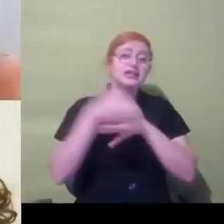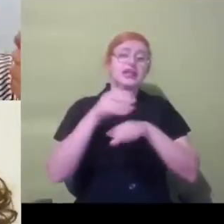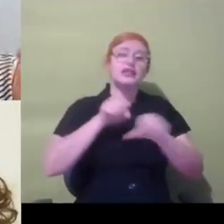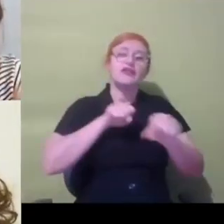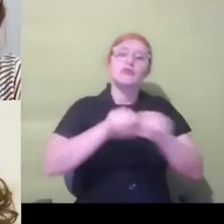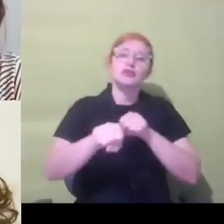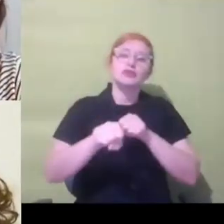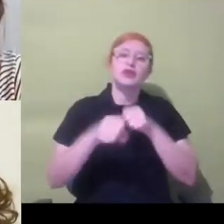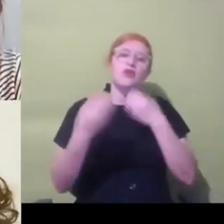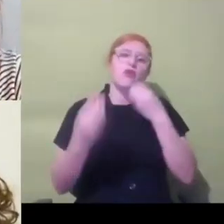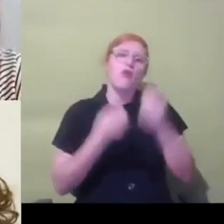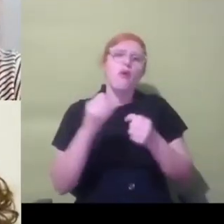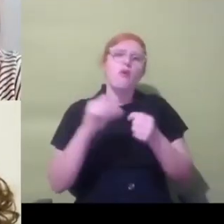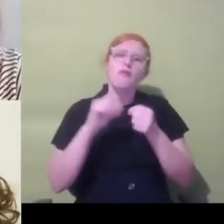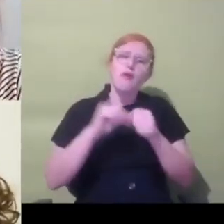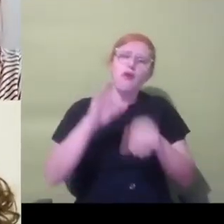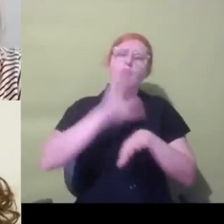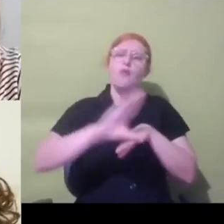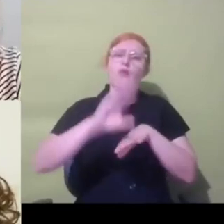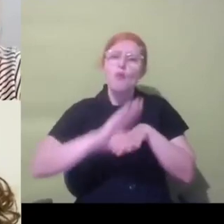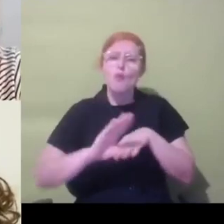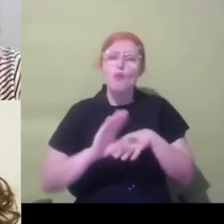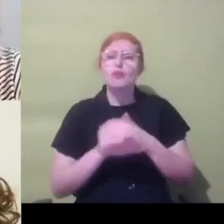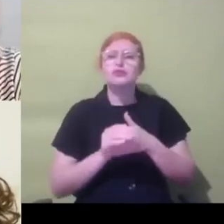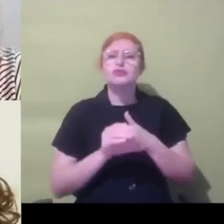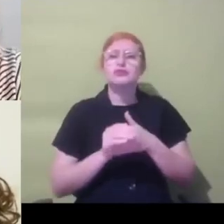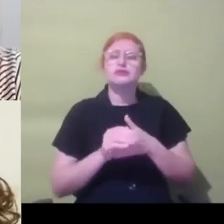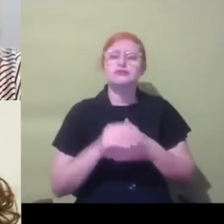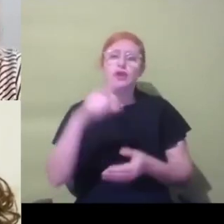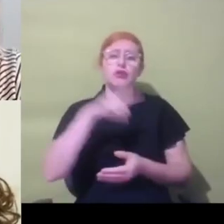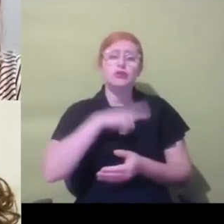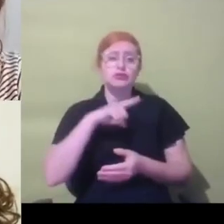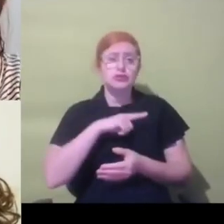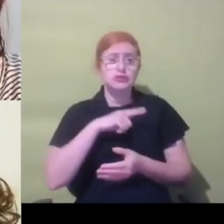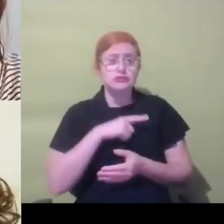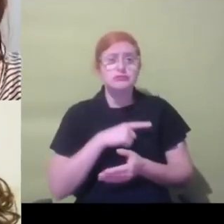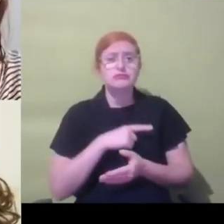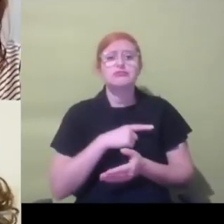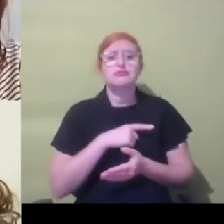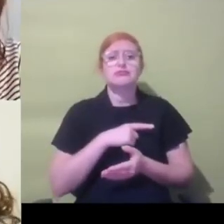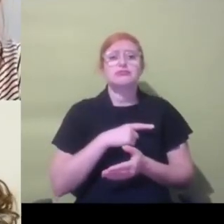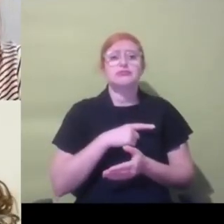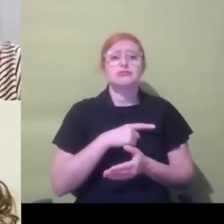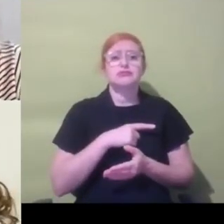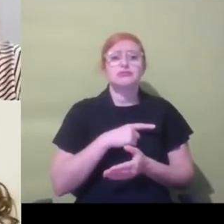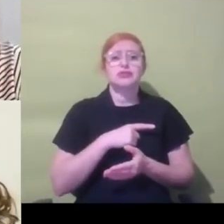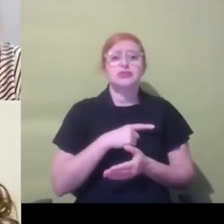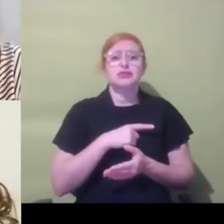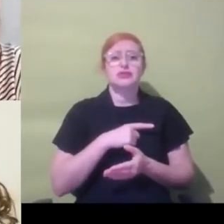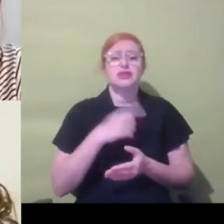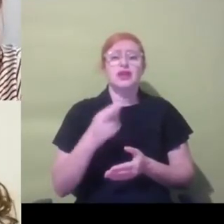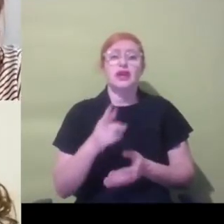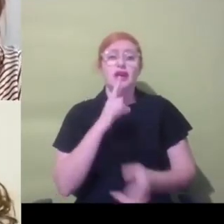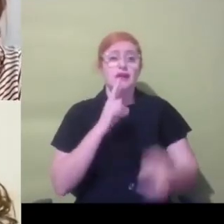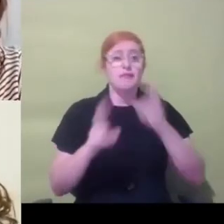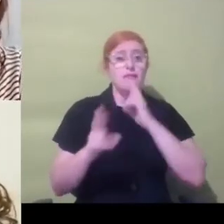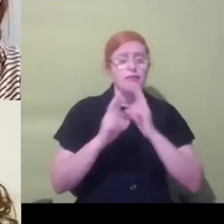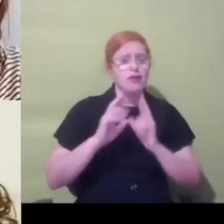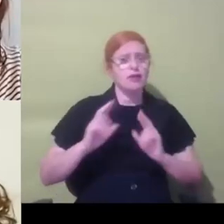formações, como é que elas estavam fazendo os cursos e tal. E trouxe aprendizados muito valiosos para o futuro da universidade.